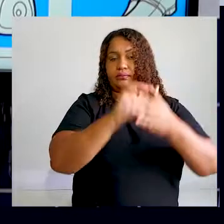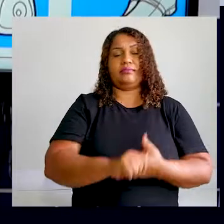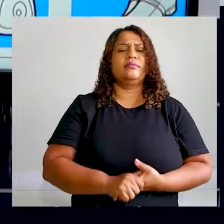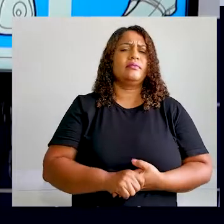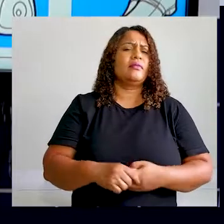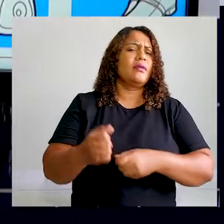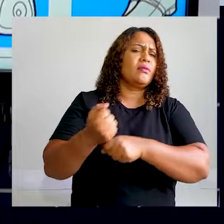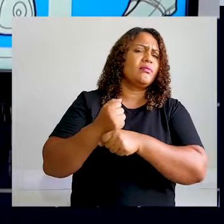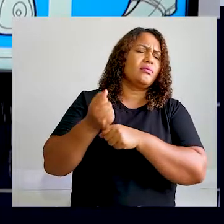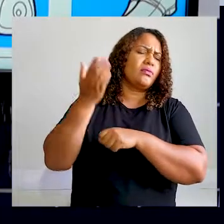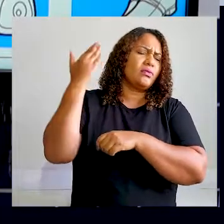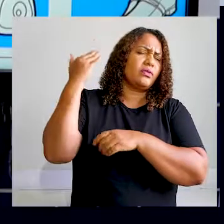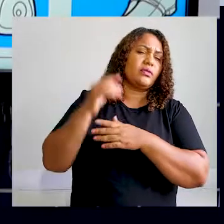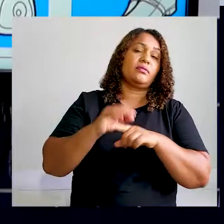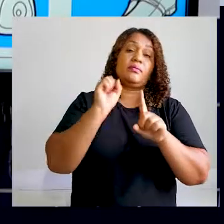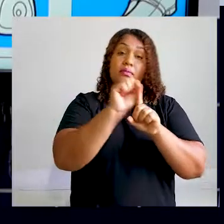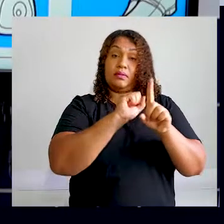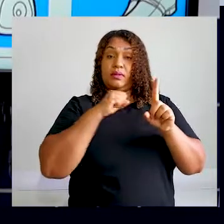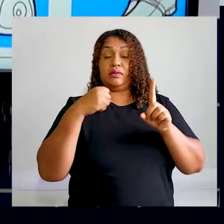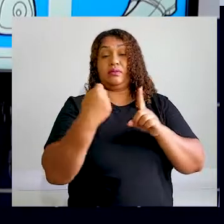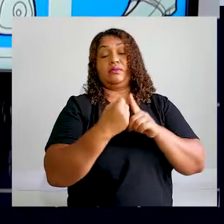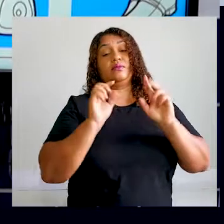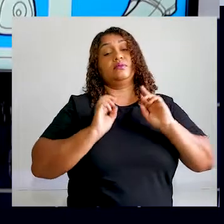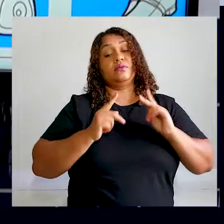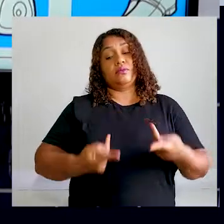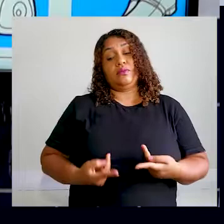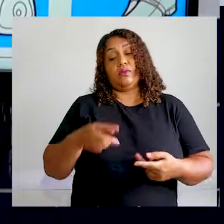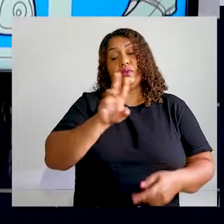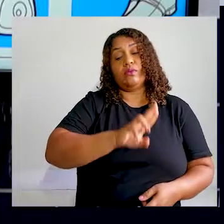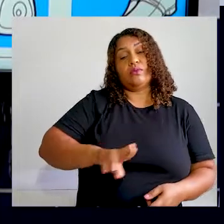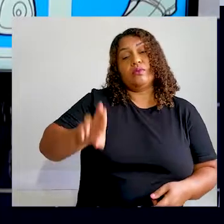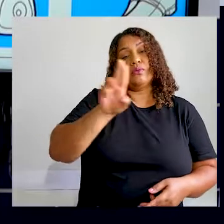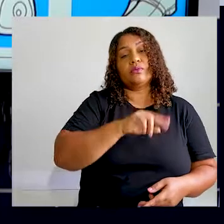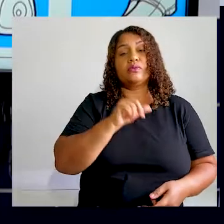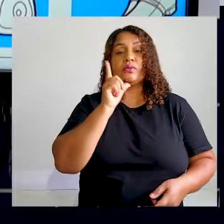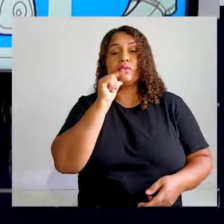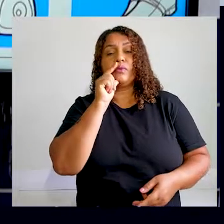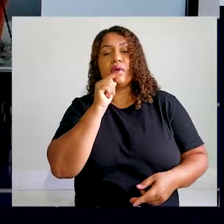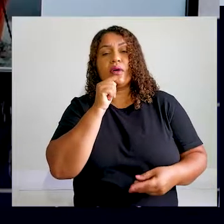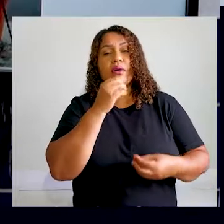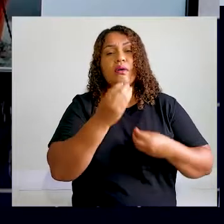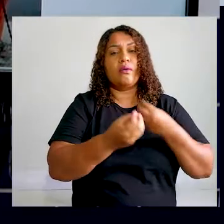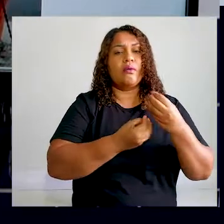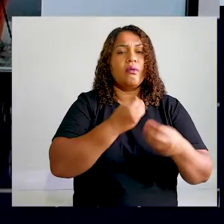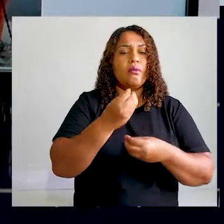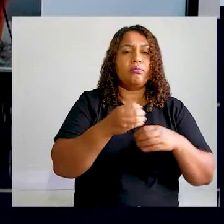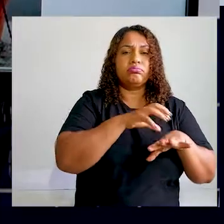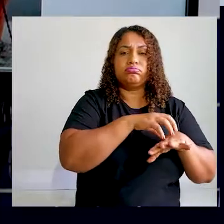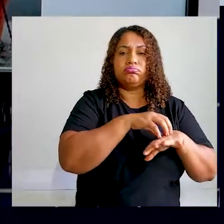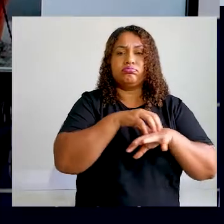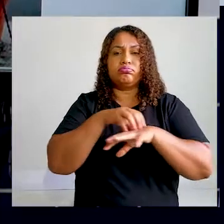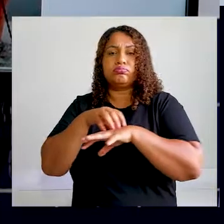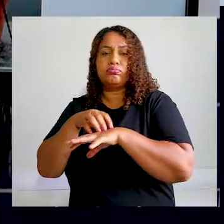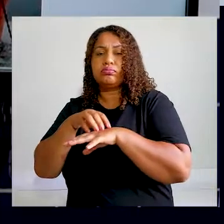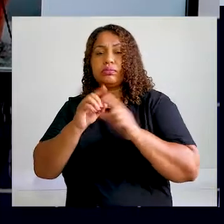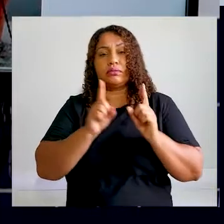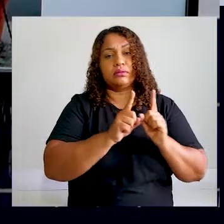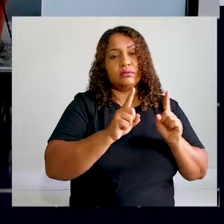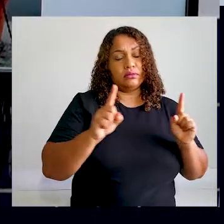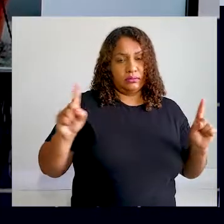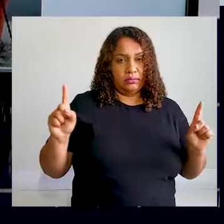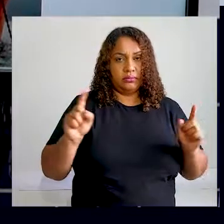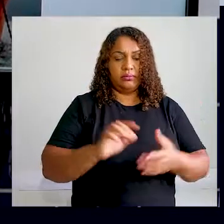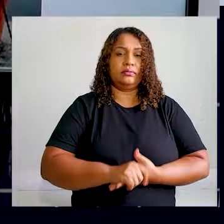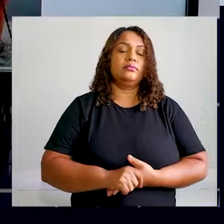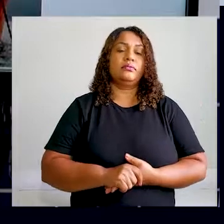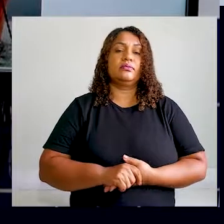desenvolvimento. Há muito tempo, as sociedades humanas utilizam a água como meio de deslocamento em